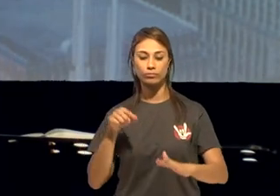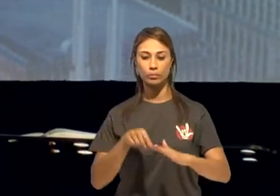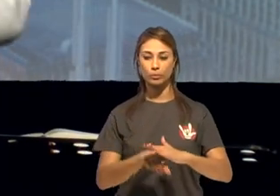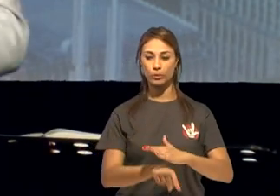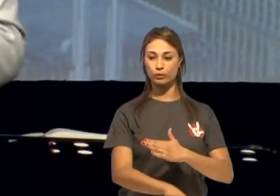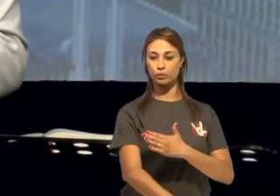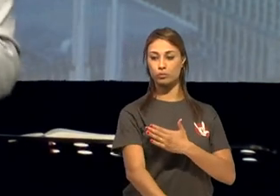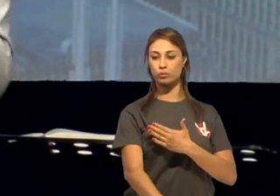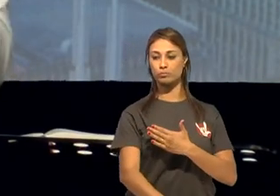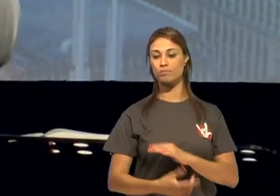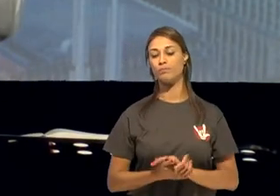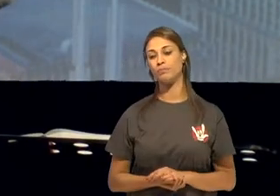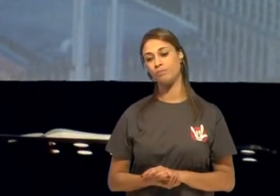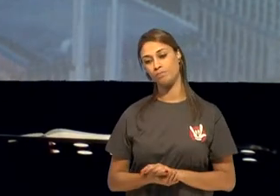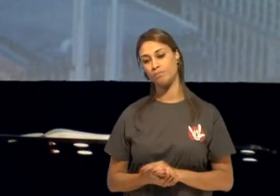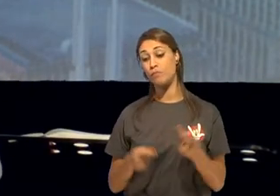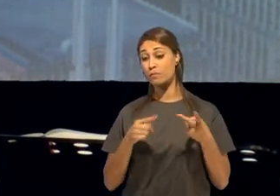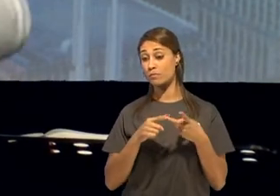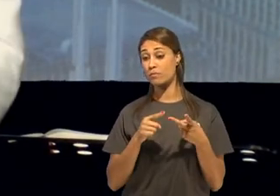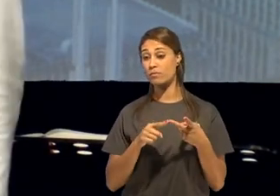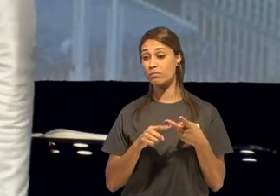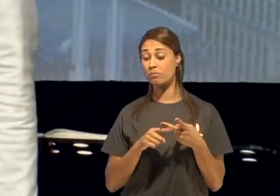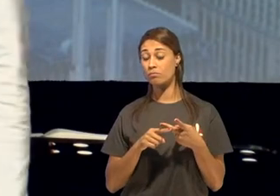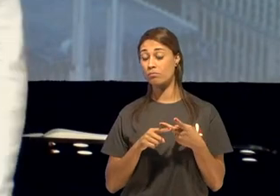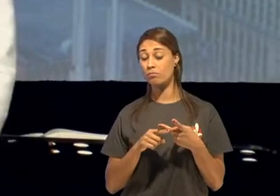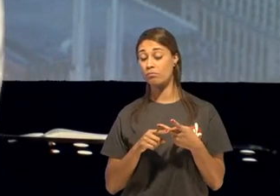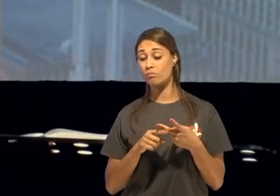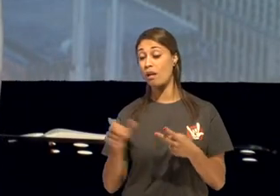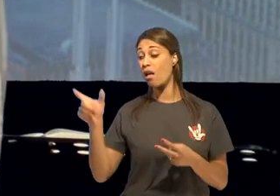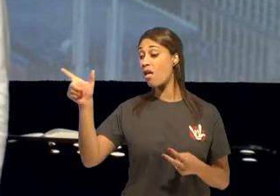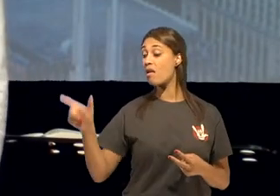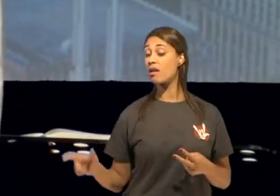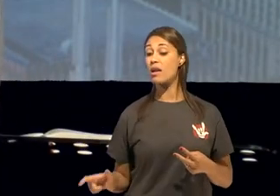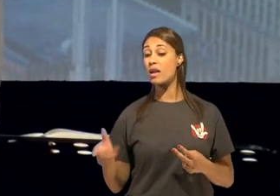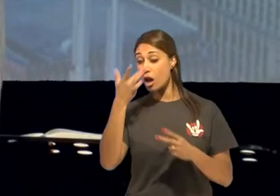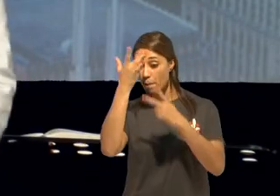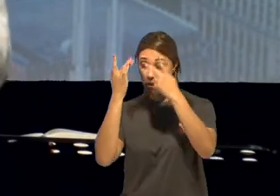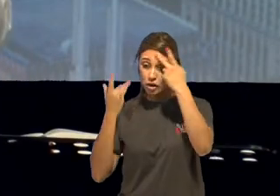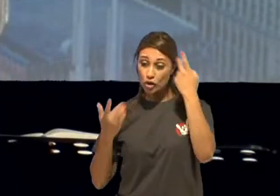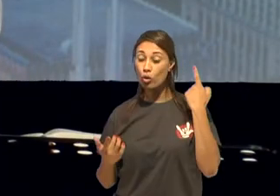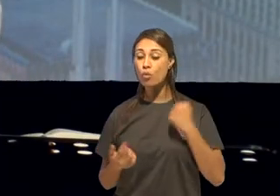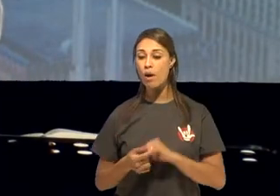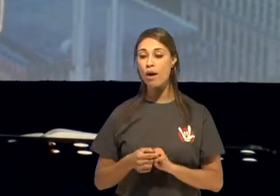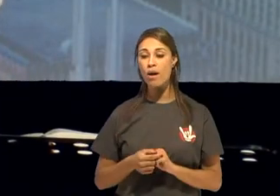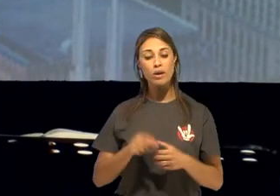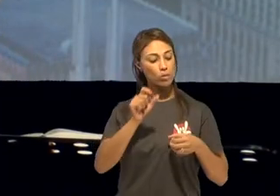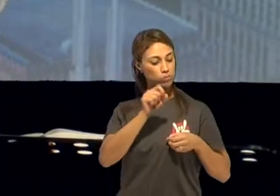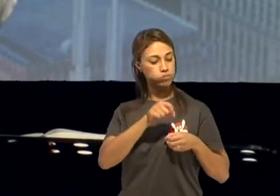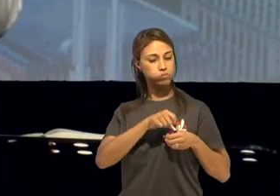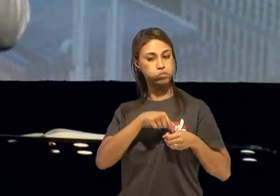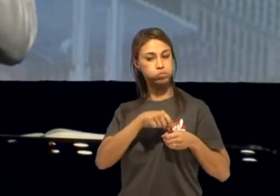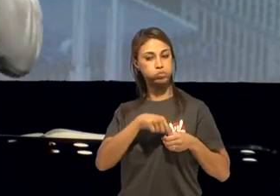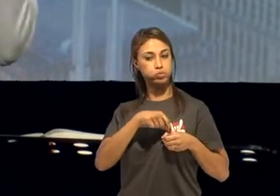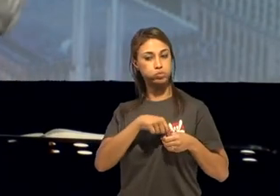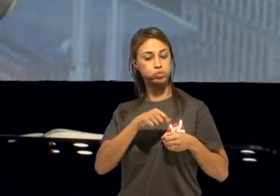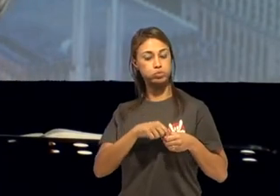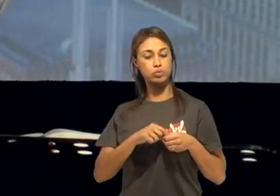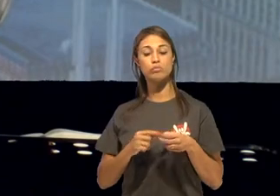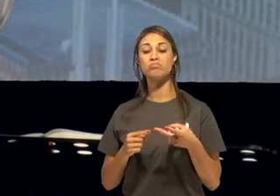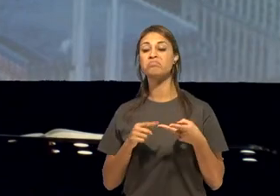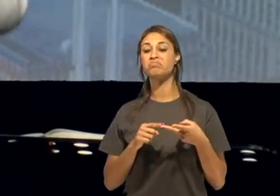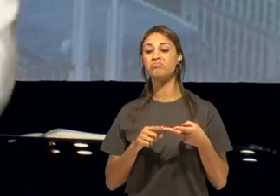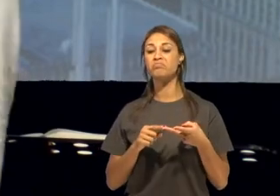Quero fazer outra pergunta. Quem foi aquele que jogou uma semente em você? E hoje você cultiva com essa pessoa ou você